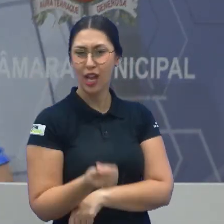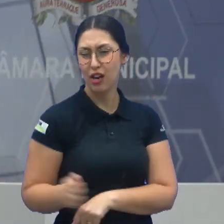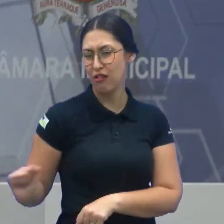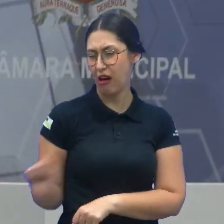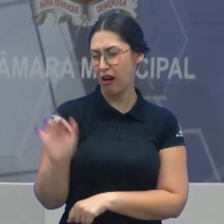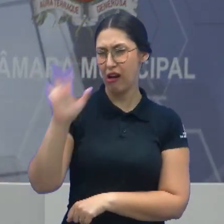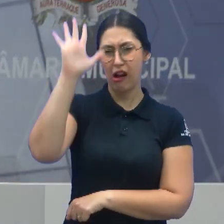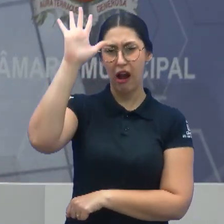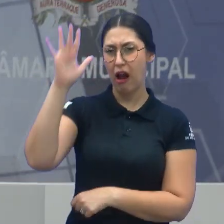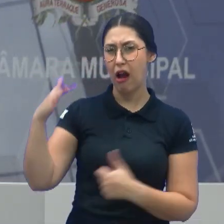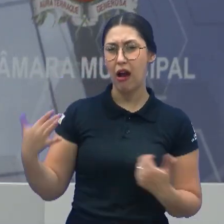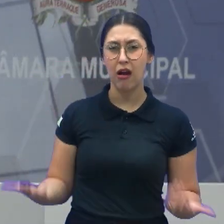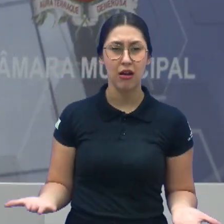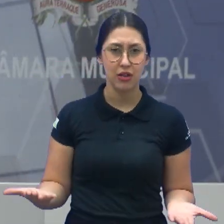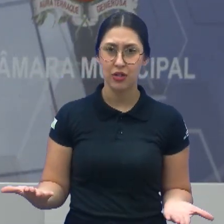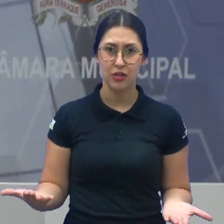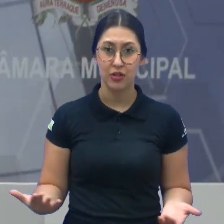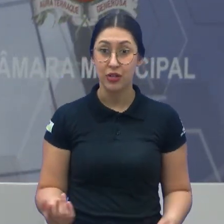milhões, de